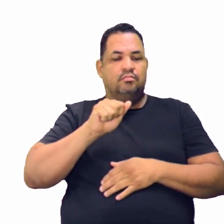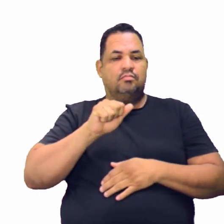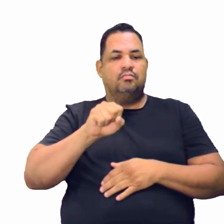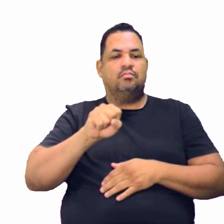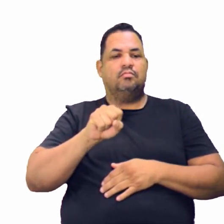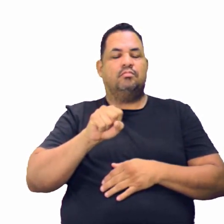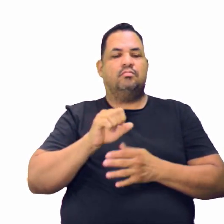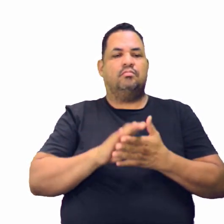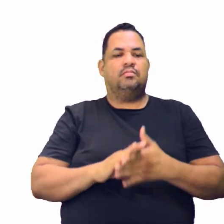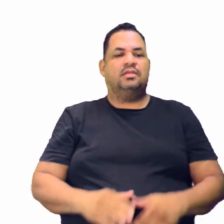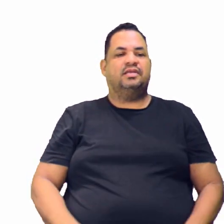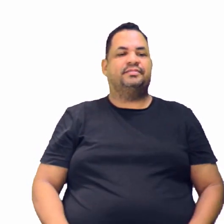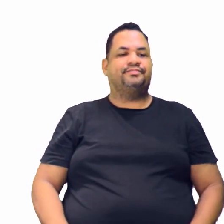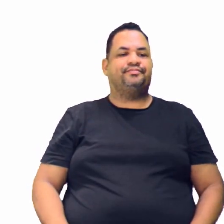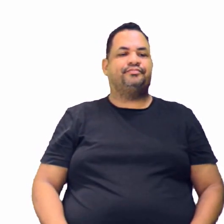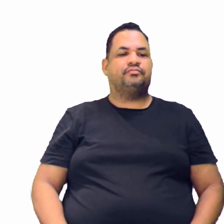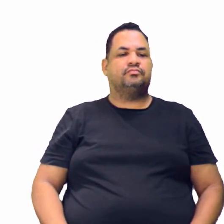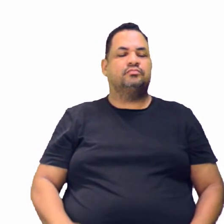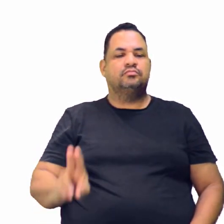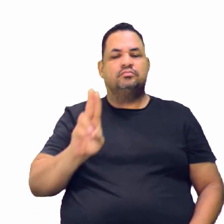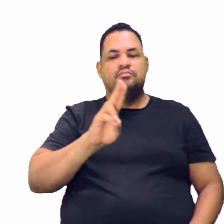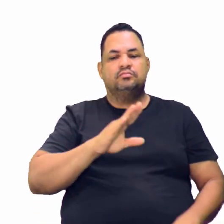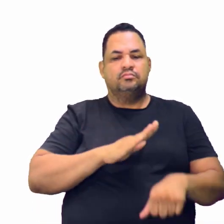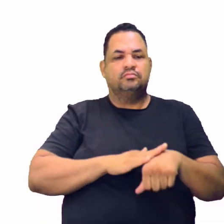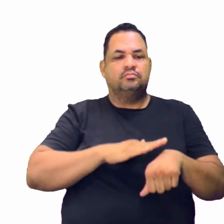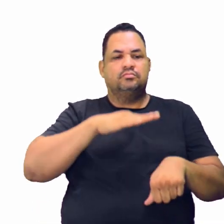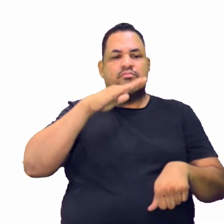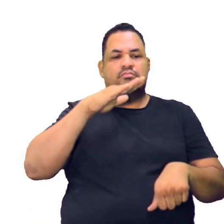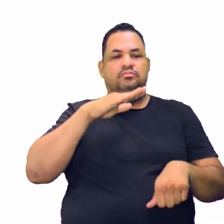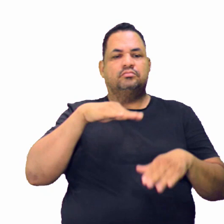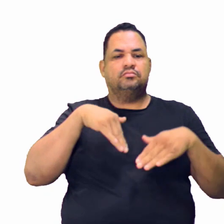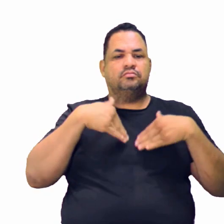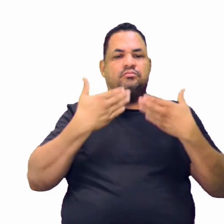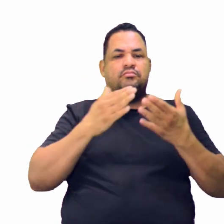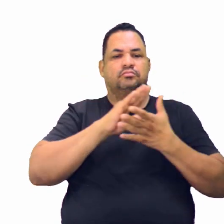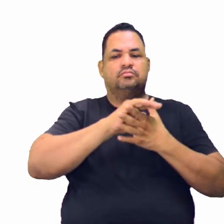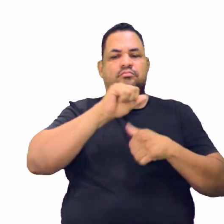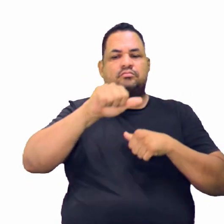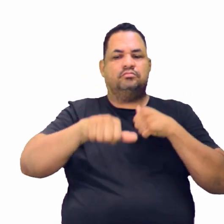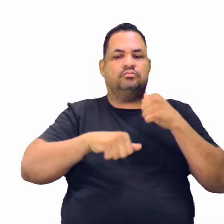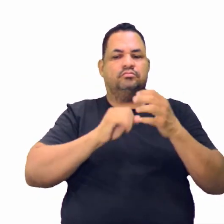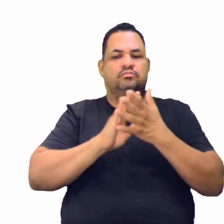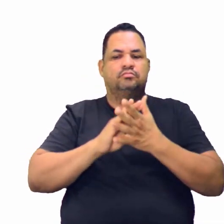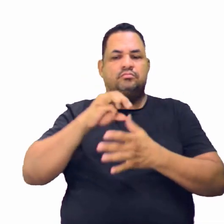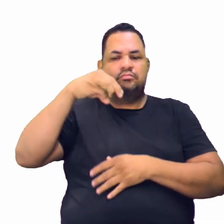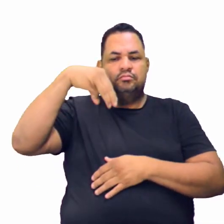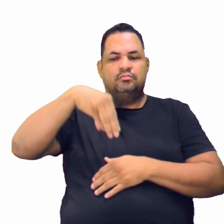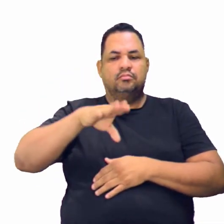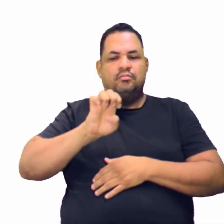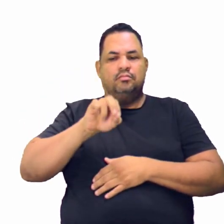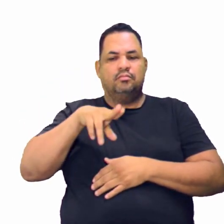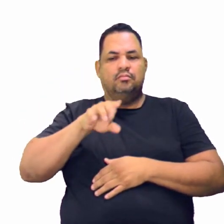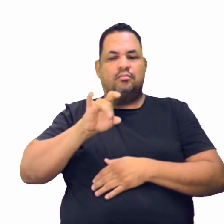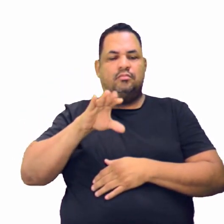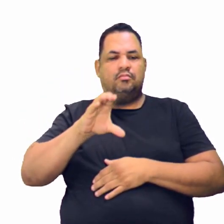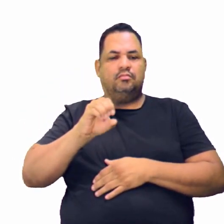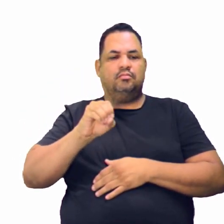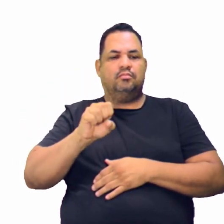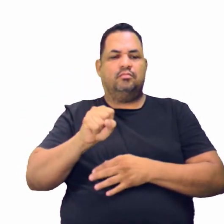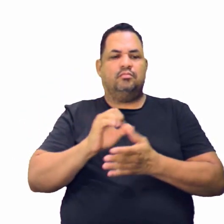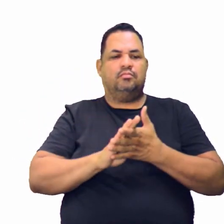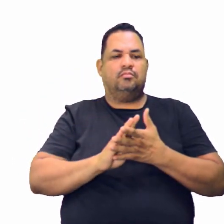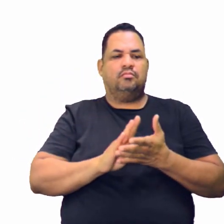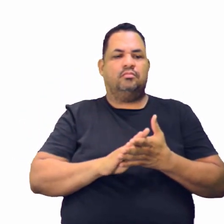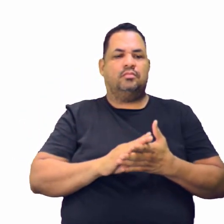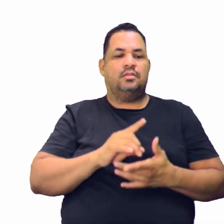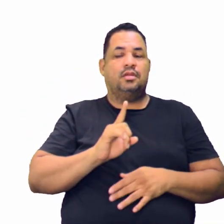Conjunção. Belezinha? Usa-se mais quando pode ser trocado por menos. Vamos olhar aqui no exemplo, ó. Ela